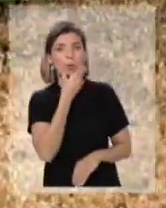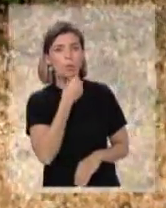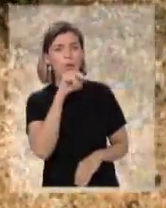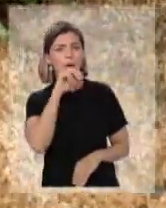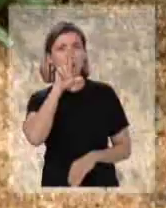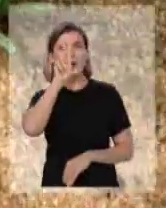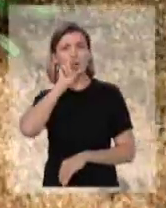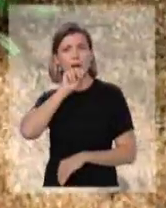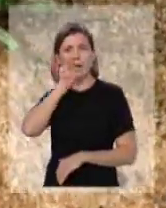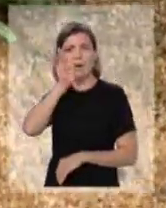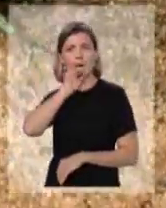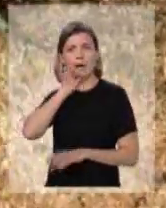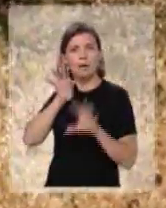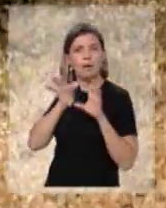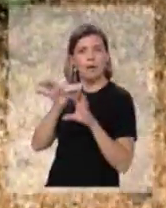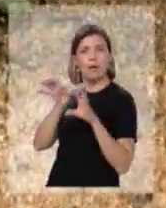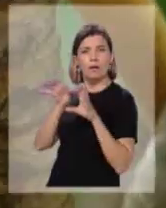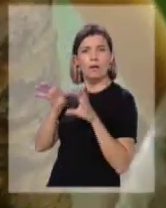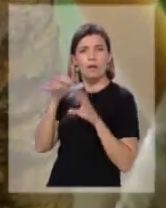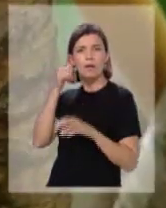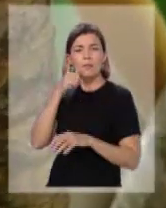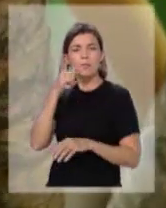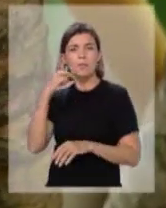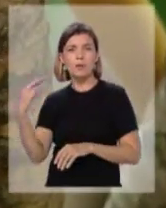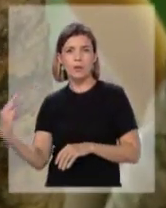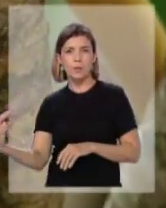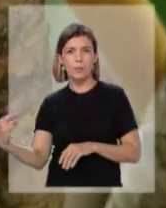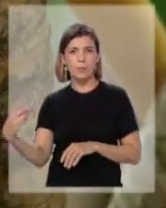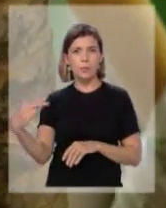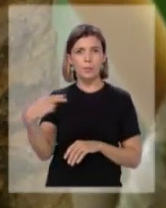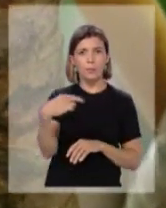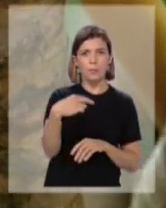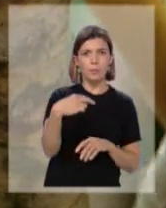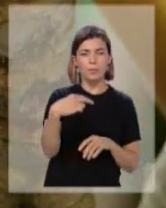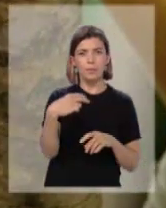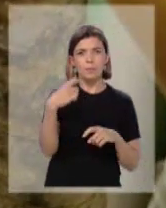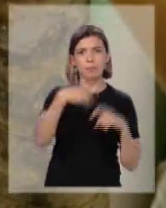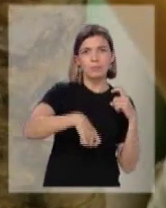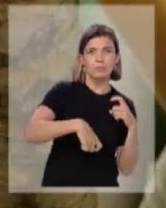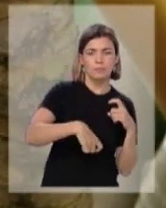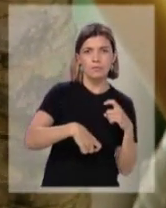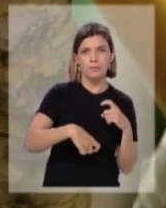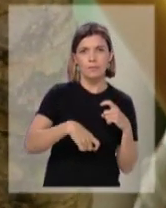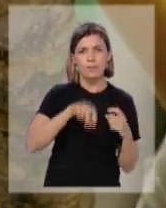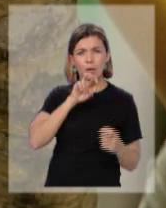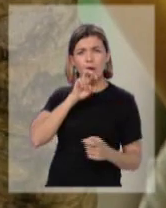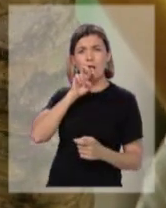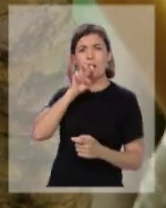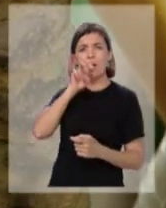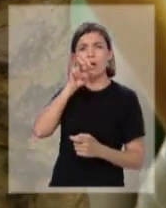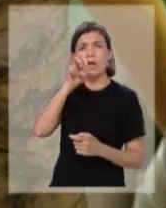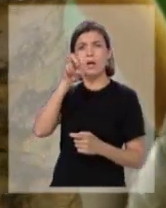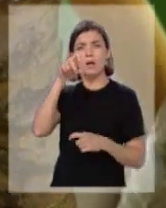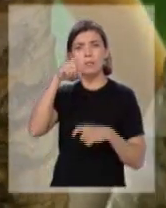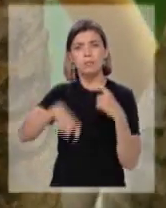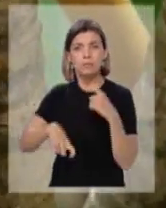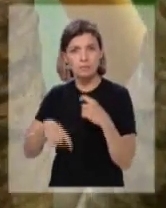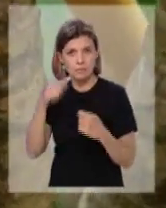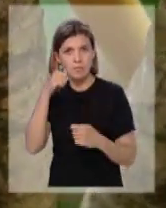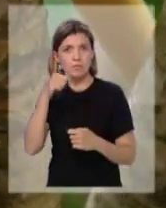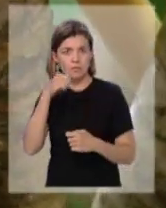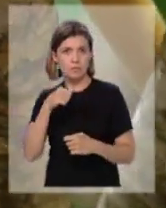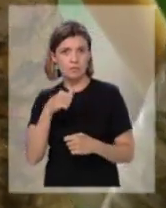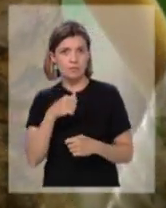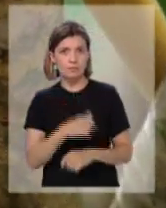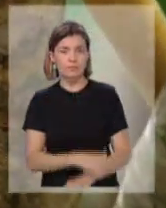Os machos cantam para atrair as fêmeas. Aquele que cantar mais alto terá maiores chances de se reproduzir.